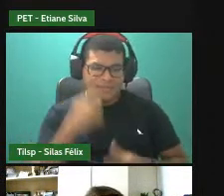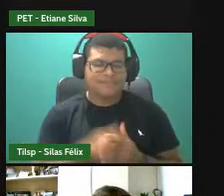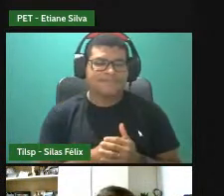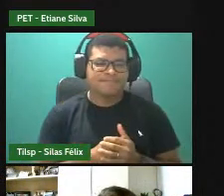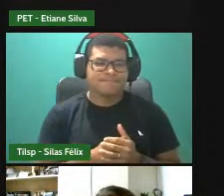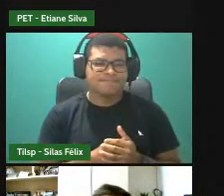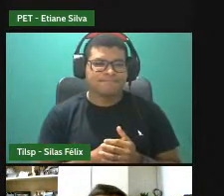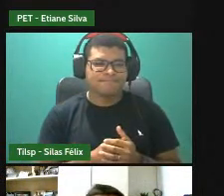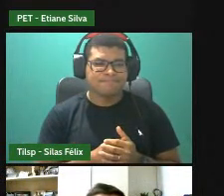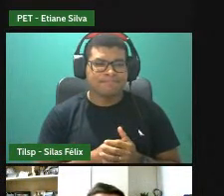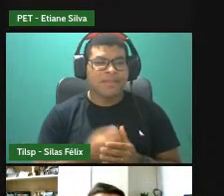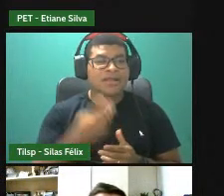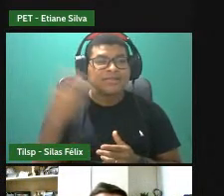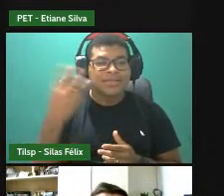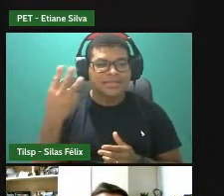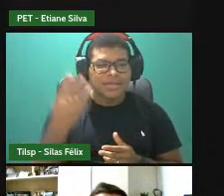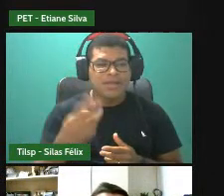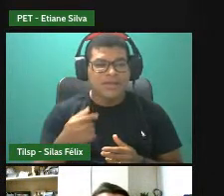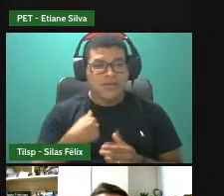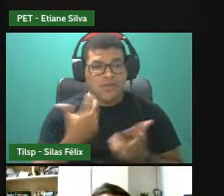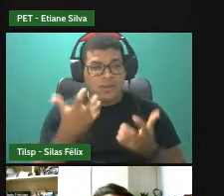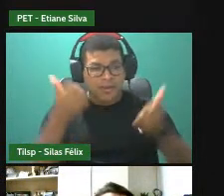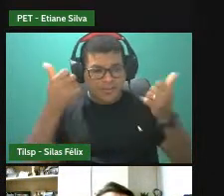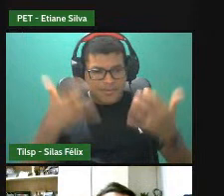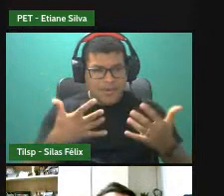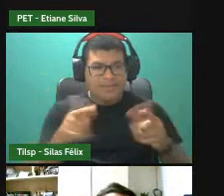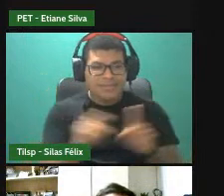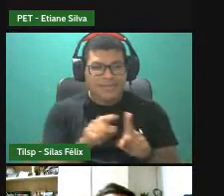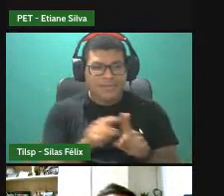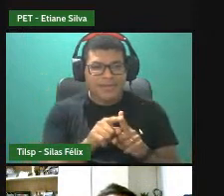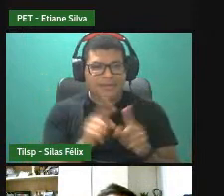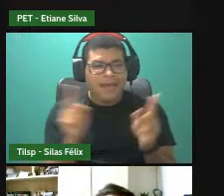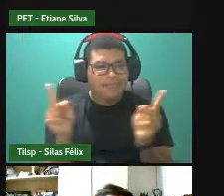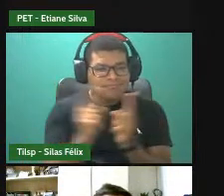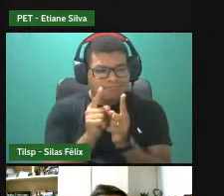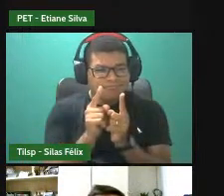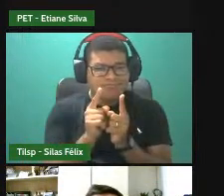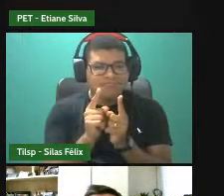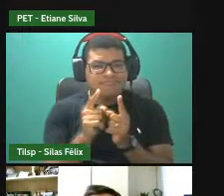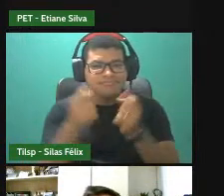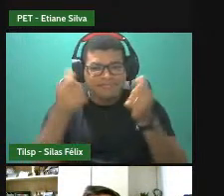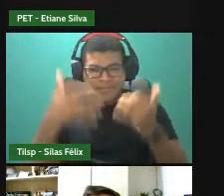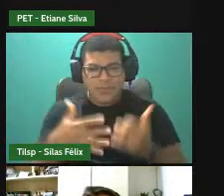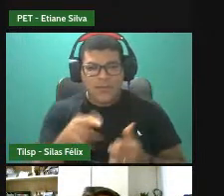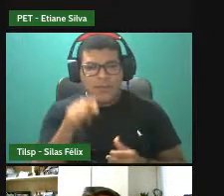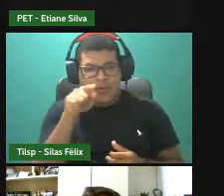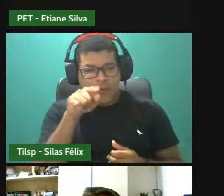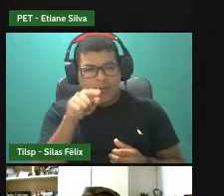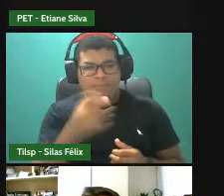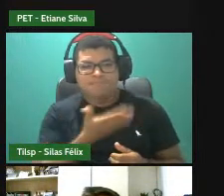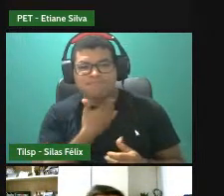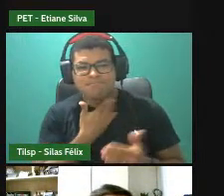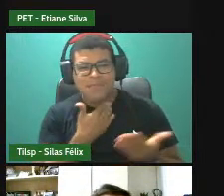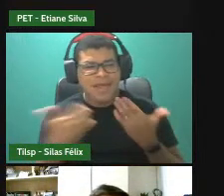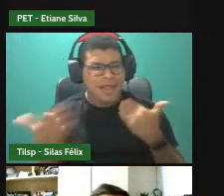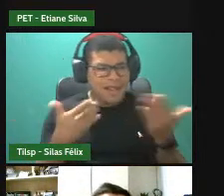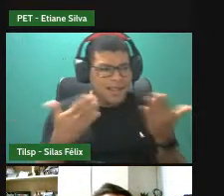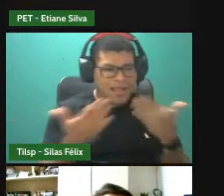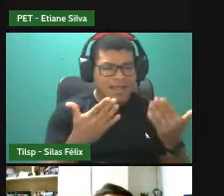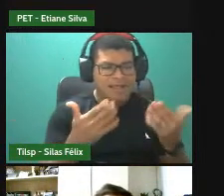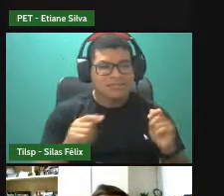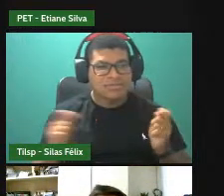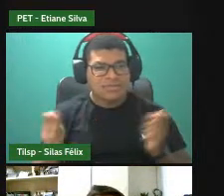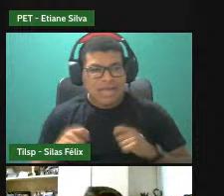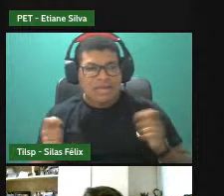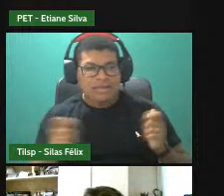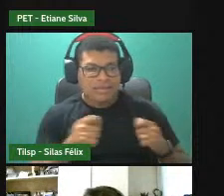terceiro ponto que eu queria colocar, né, dentro desse breve comentário, desse breve bate-papo mesmo sobre